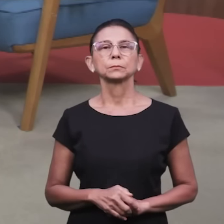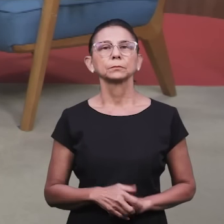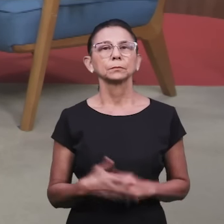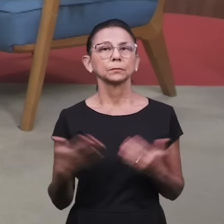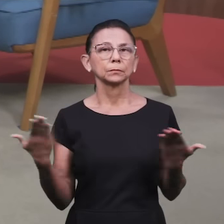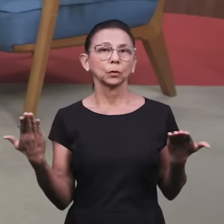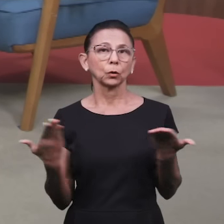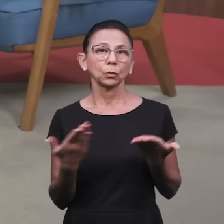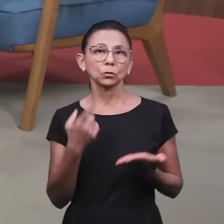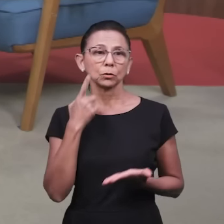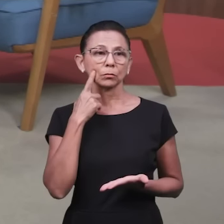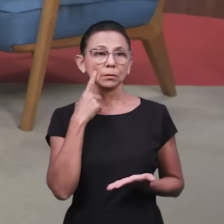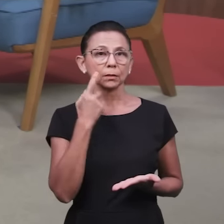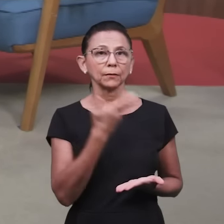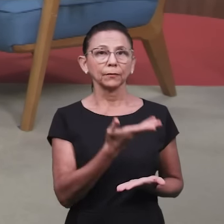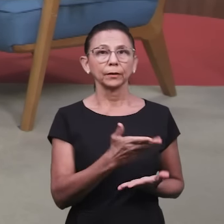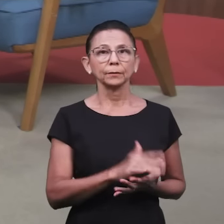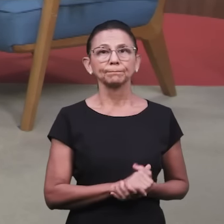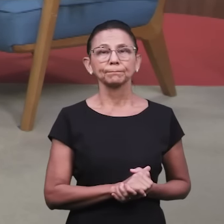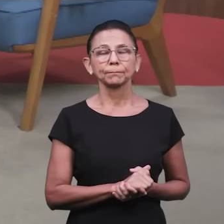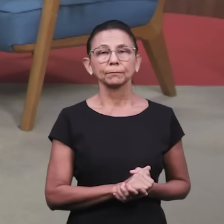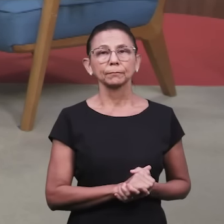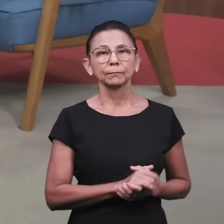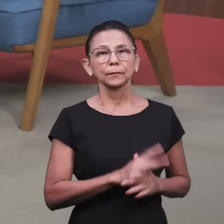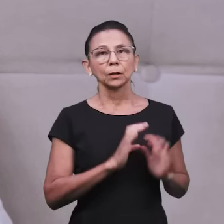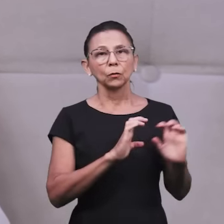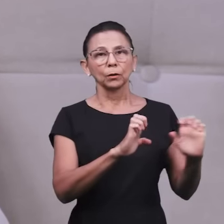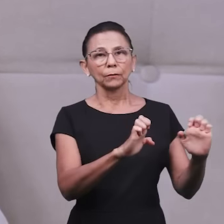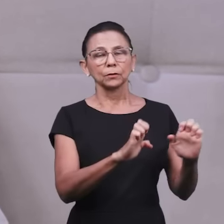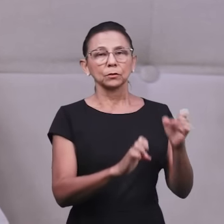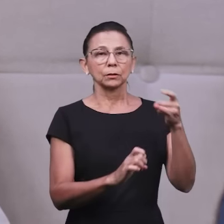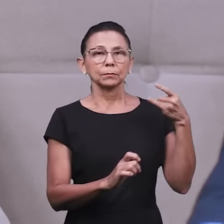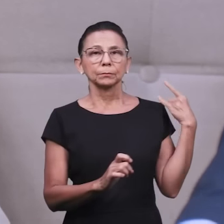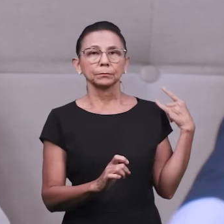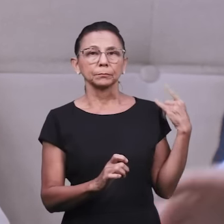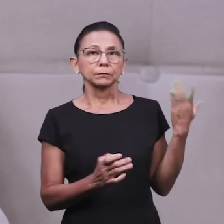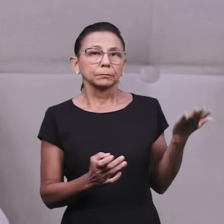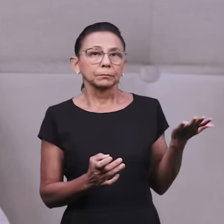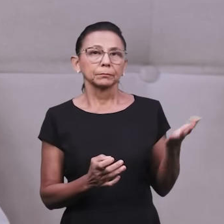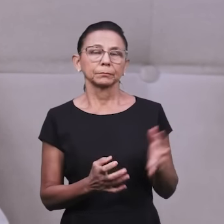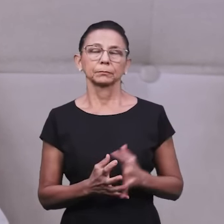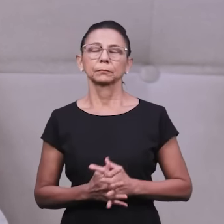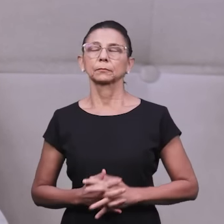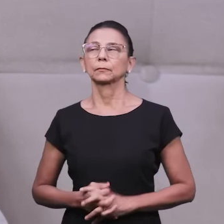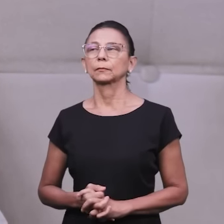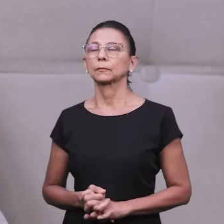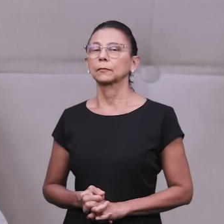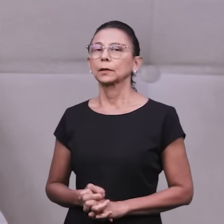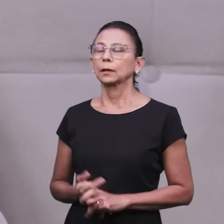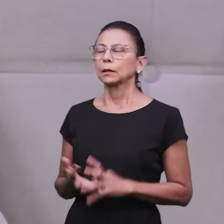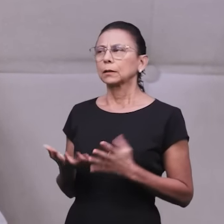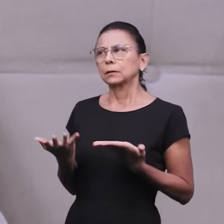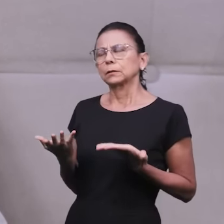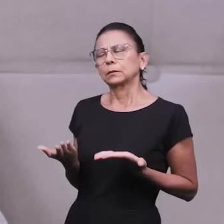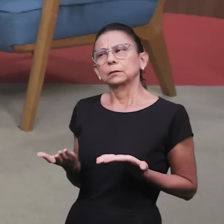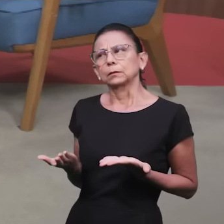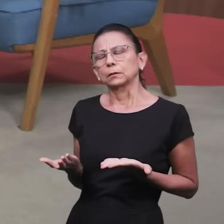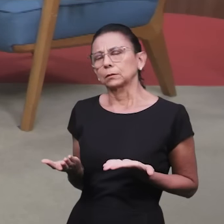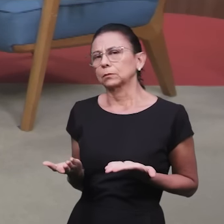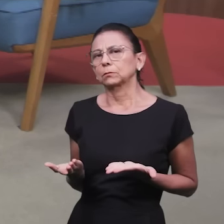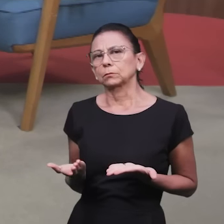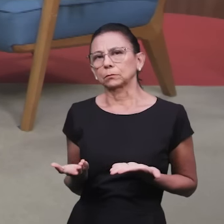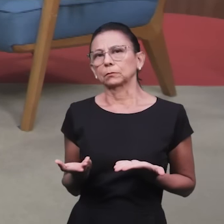que nós vivemos hoje. Há um tipo de evangelho assim. Então, nós podemos dizer que